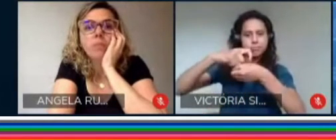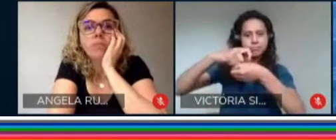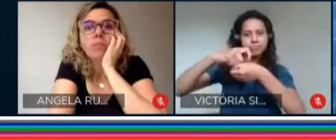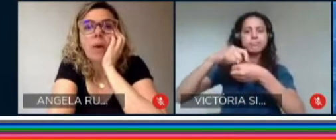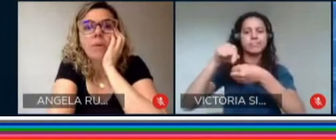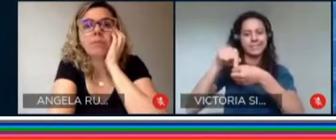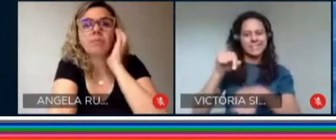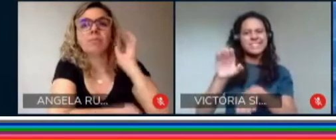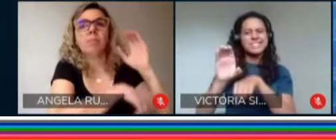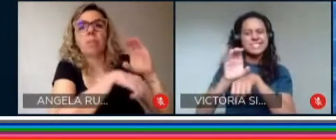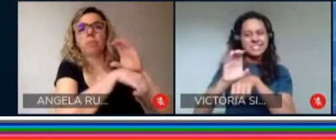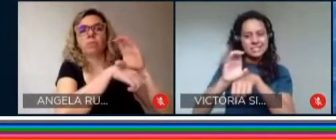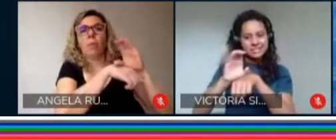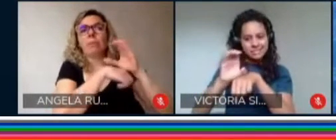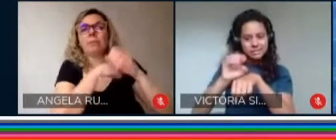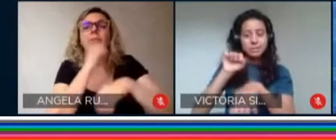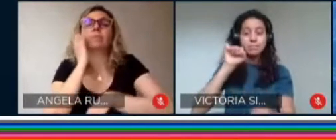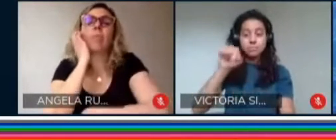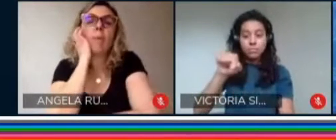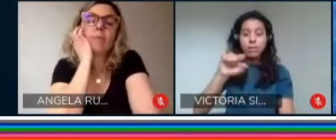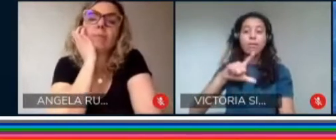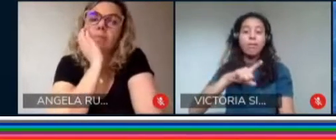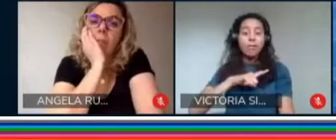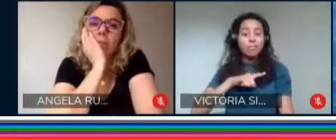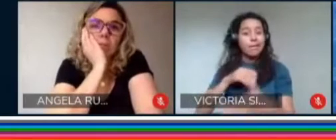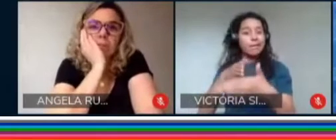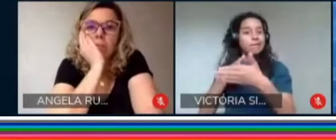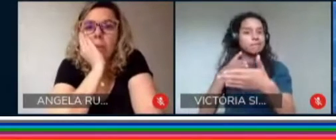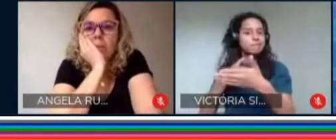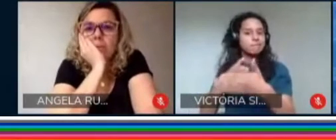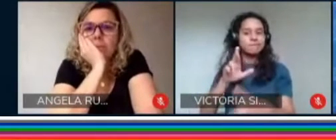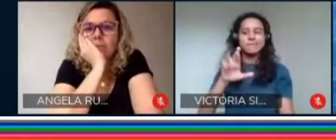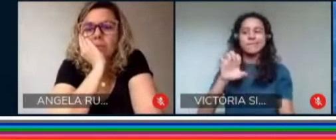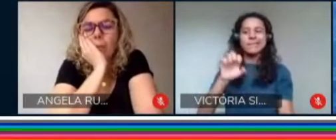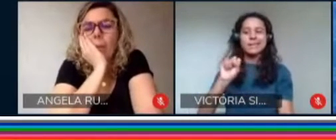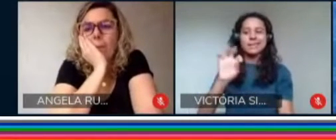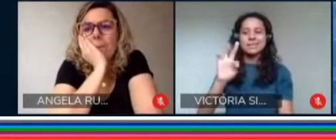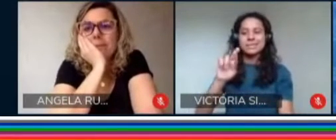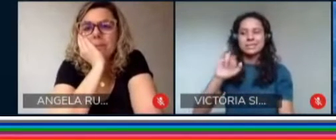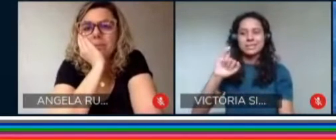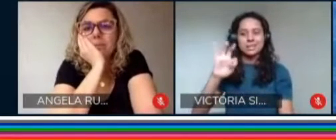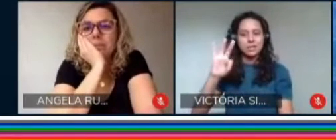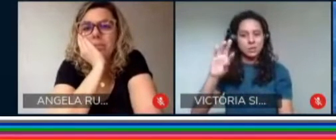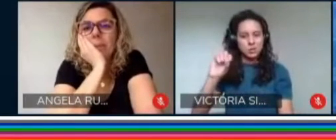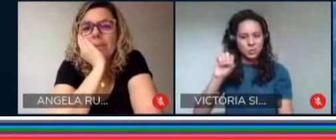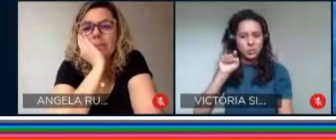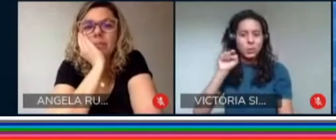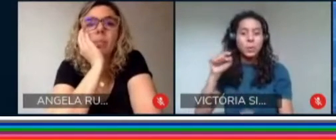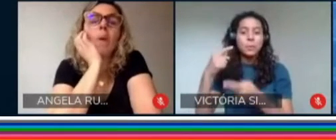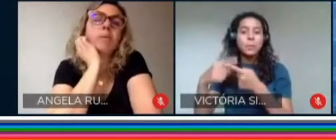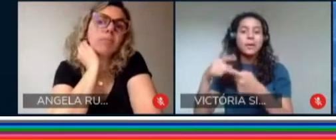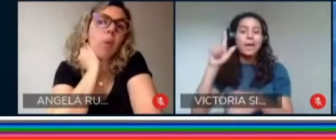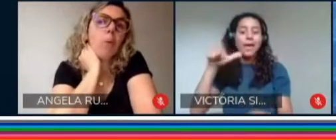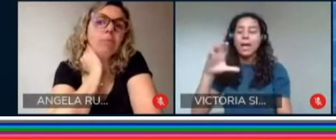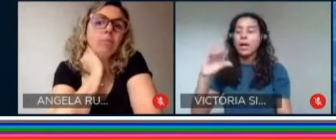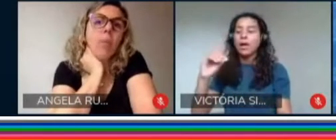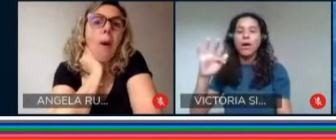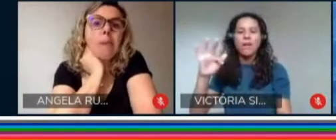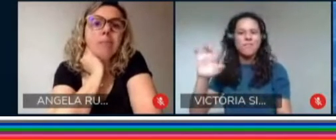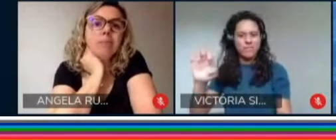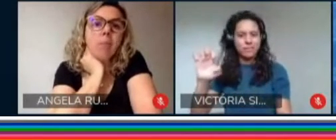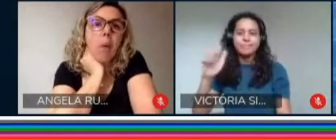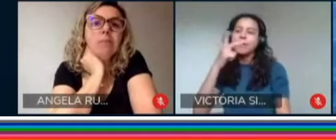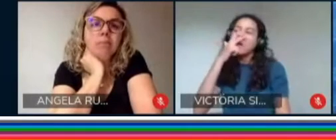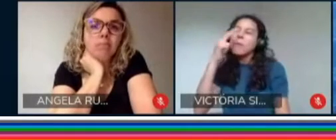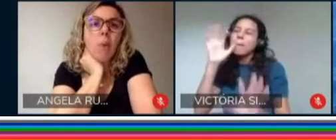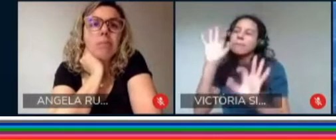login CAF, né, do portal de periódicos. O CAF funciona como um proxy também, só para acessar alguns conteúdos específicos, e